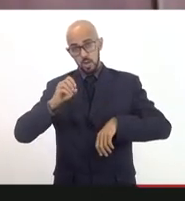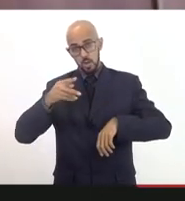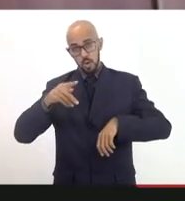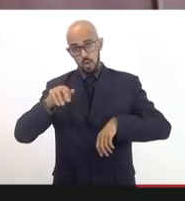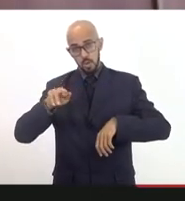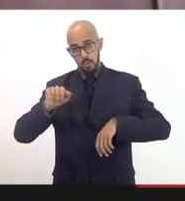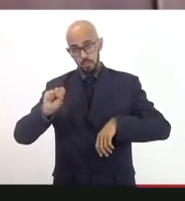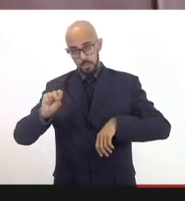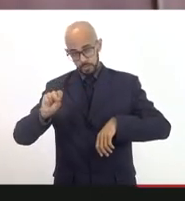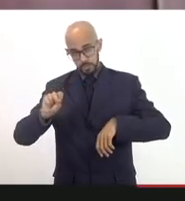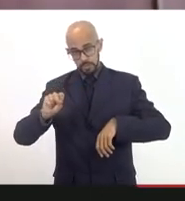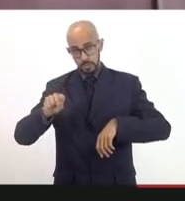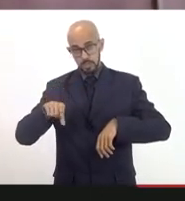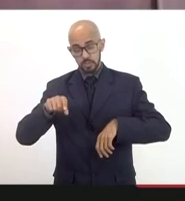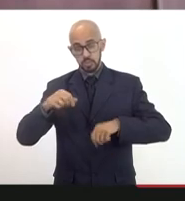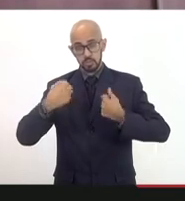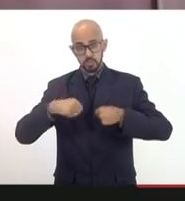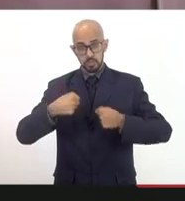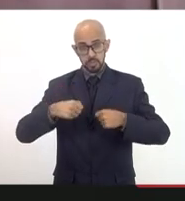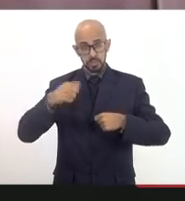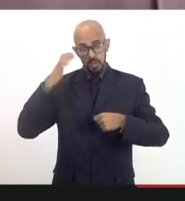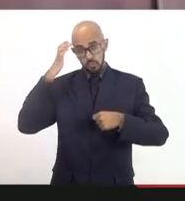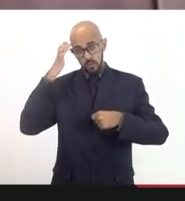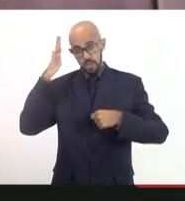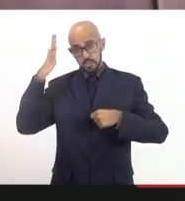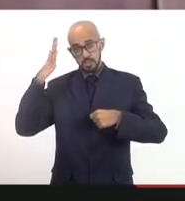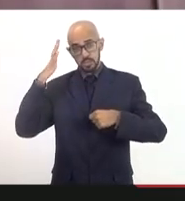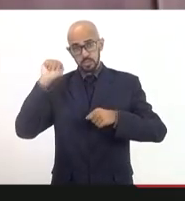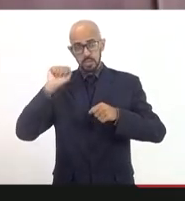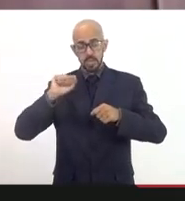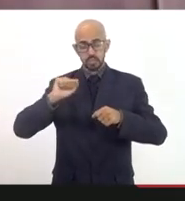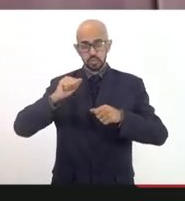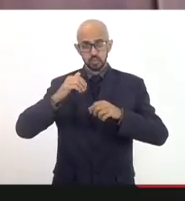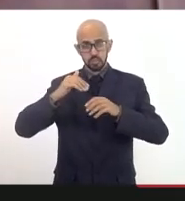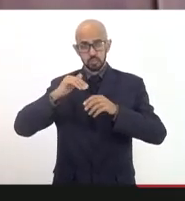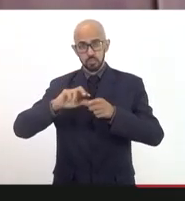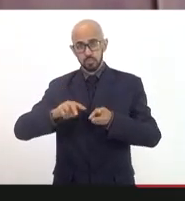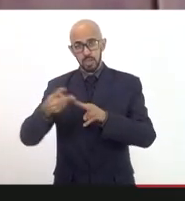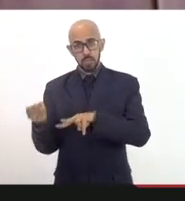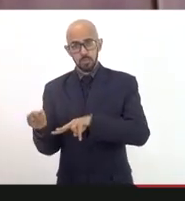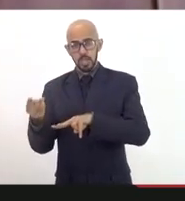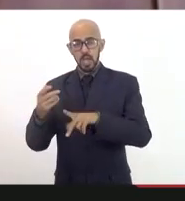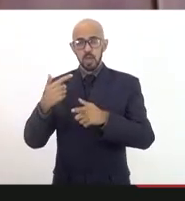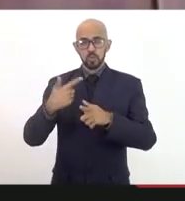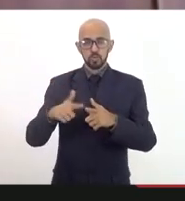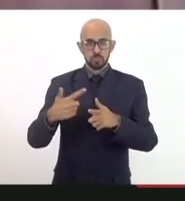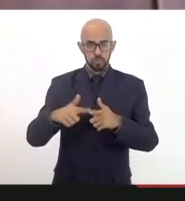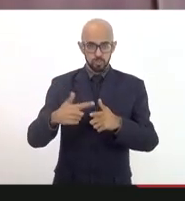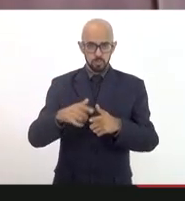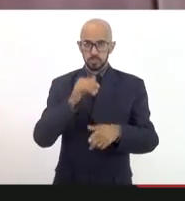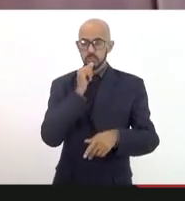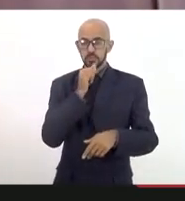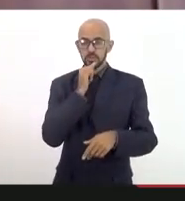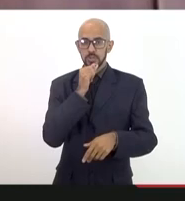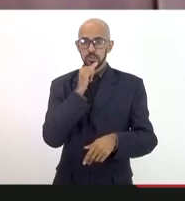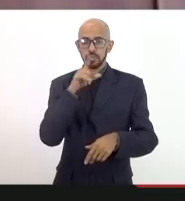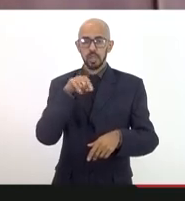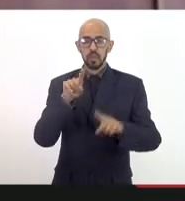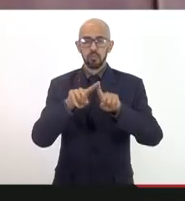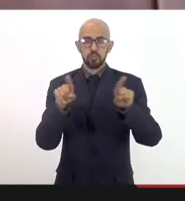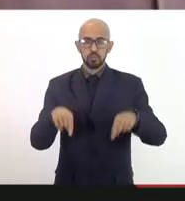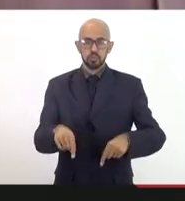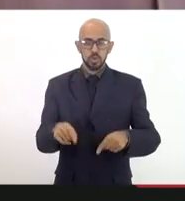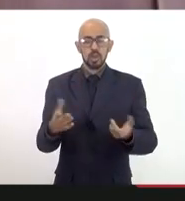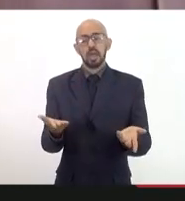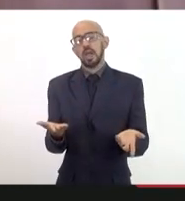certa facilidade de encaminhar uma série de questões que hoje a secretaria não consegue investir, como o RH, né,